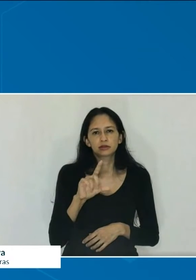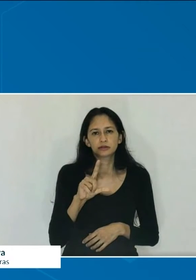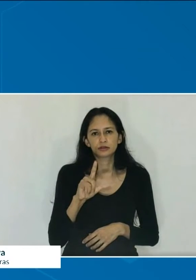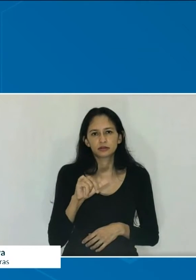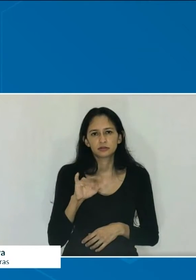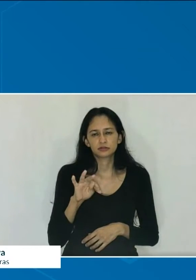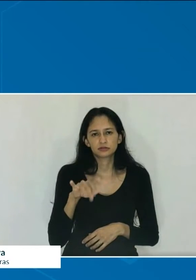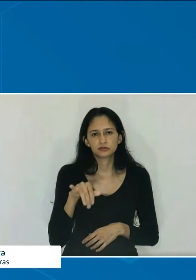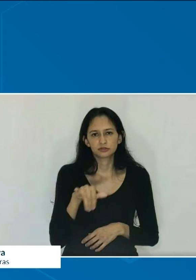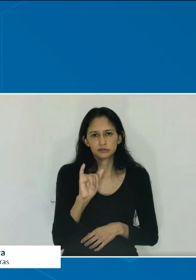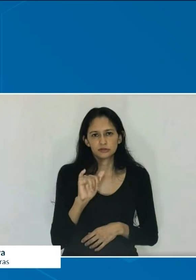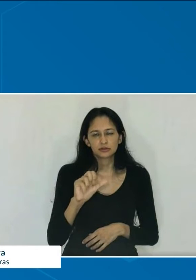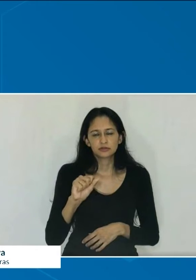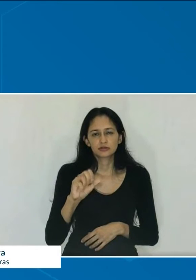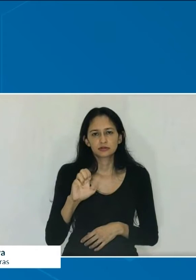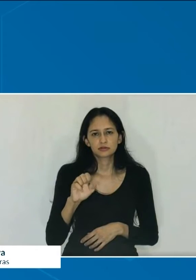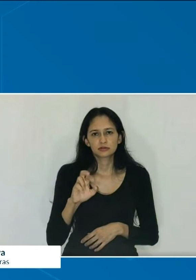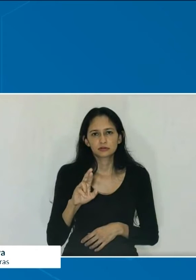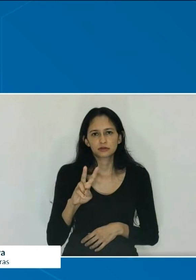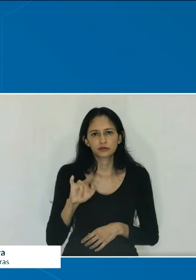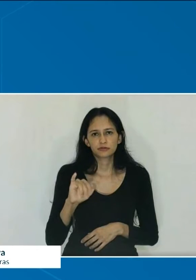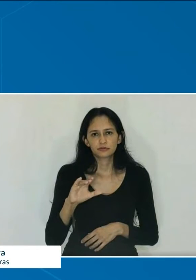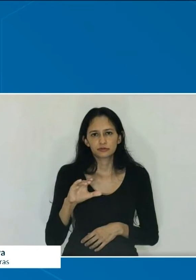Brasil está chegando muito devagar,